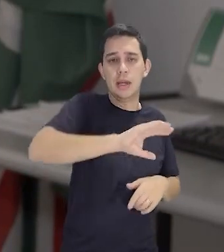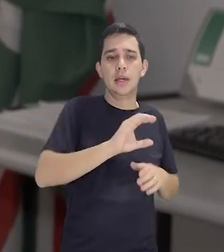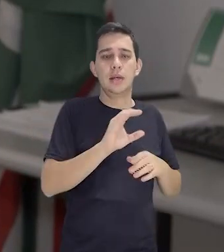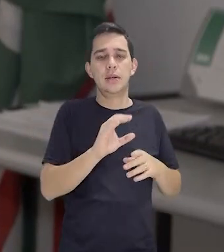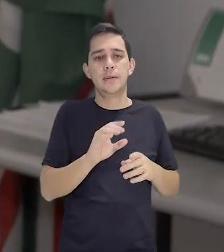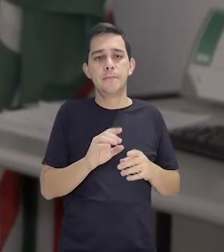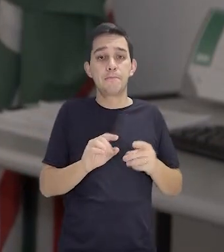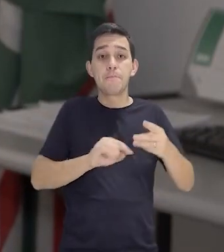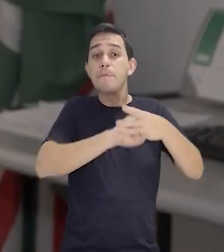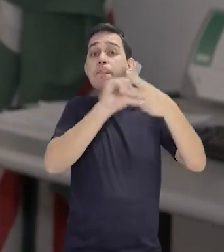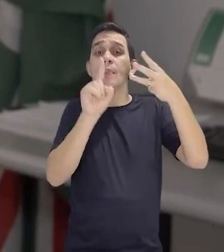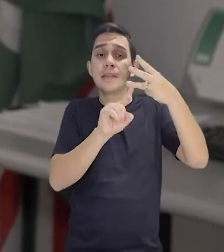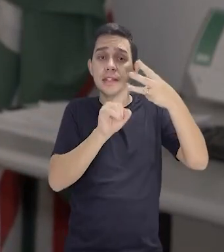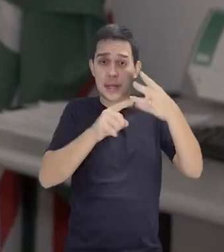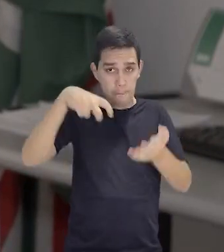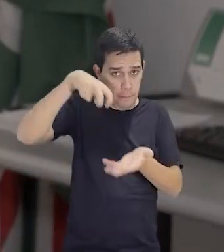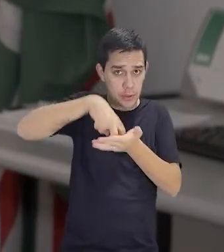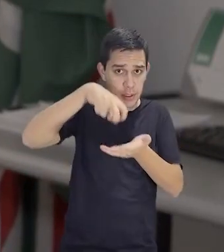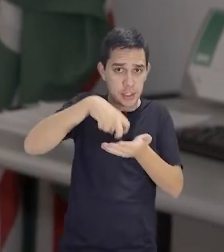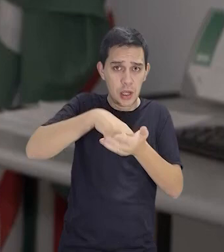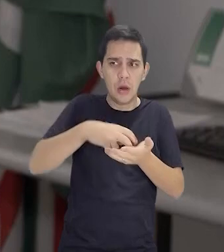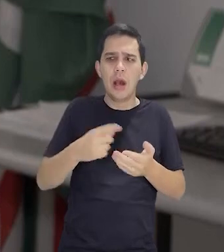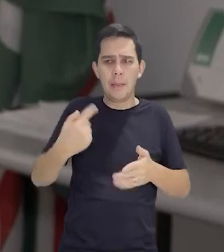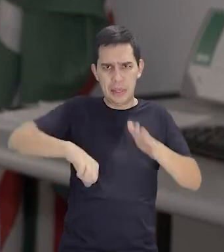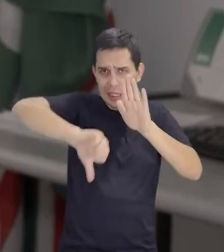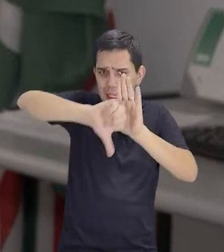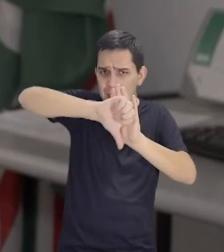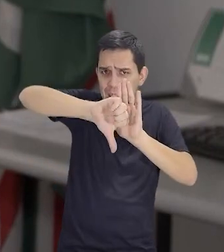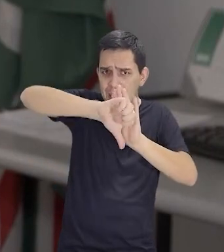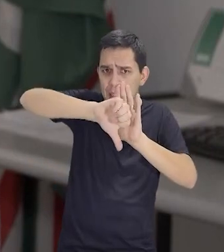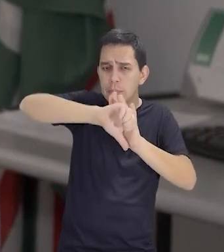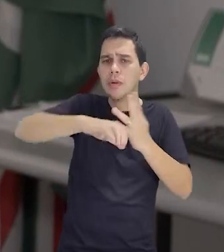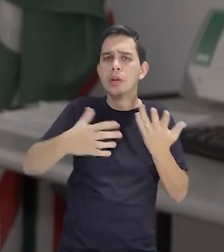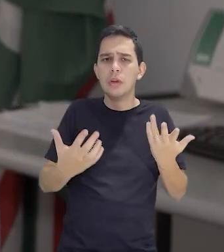ação criminal proposta pelo Ministério Público Federal